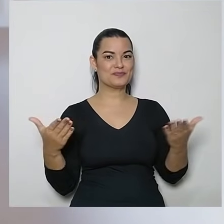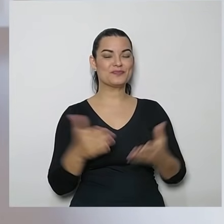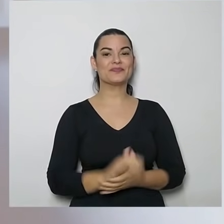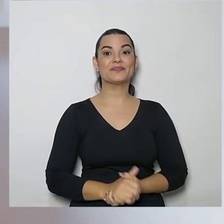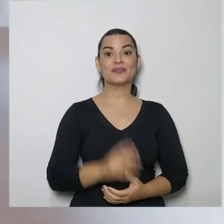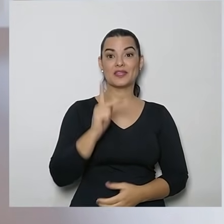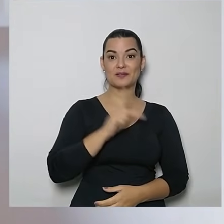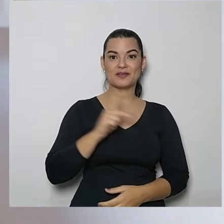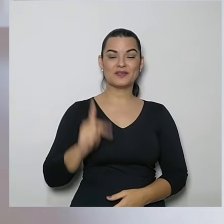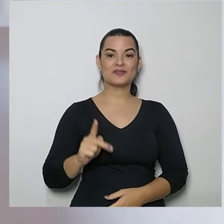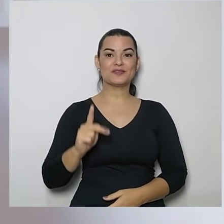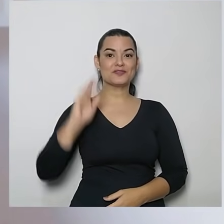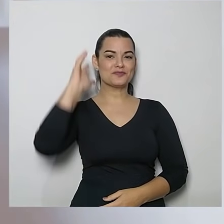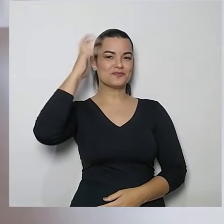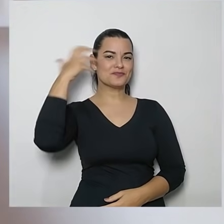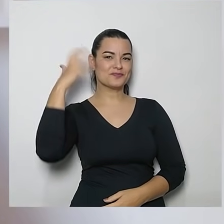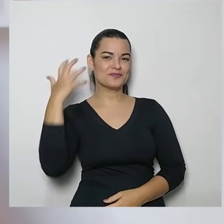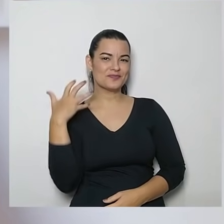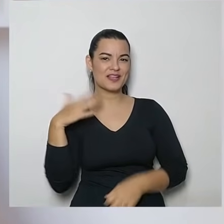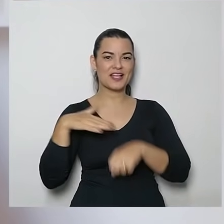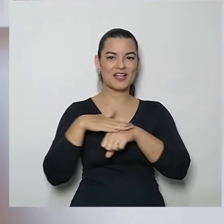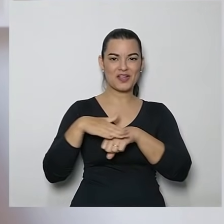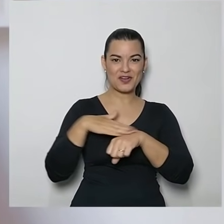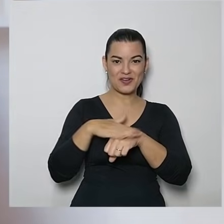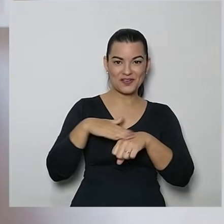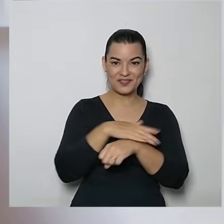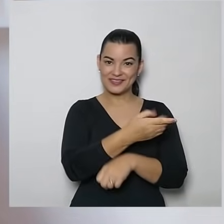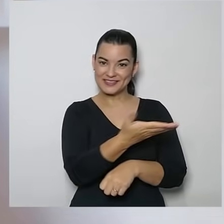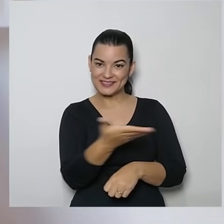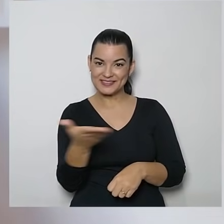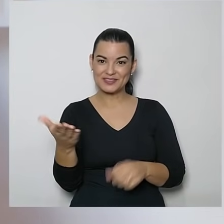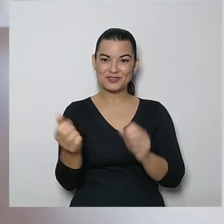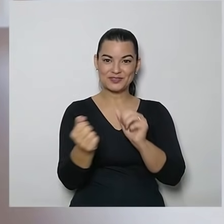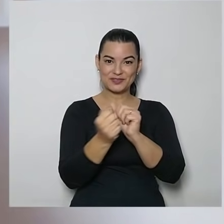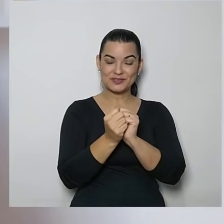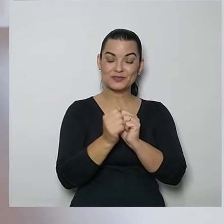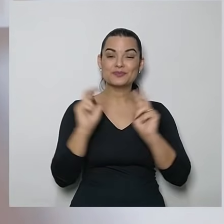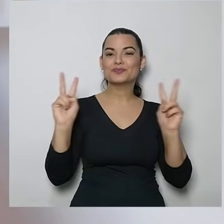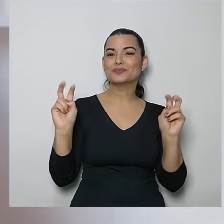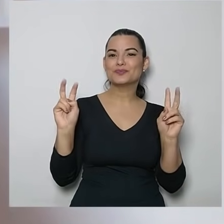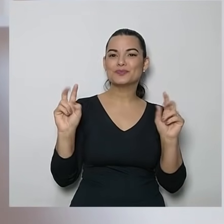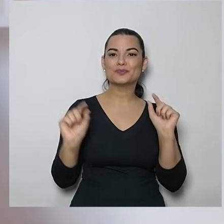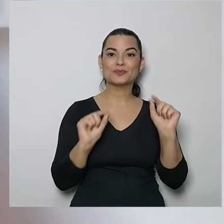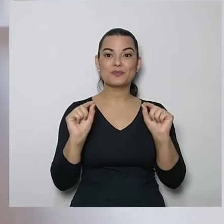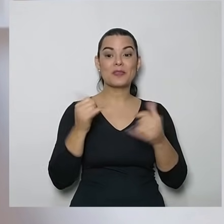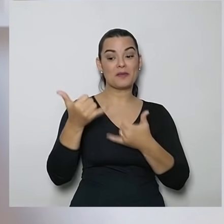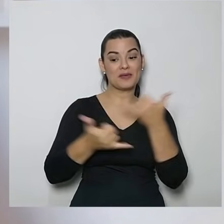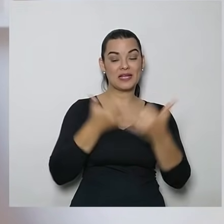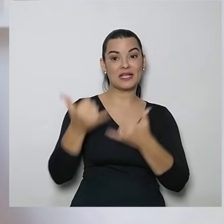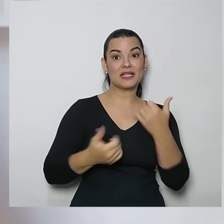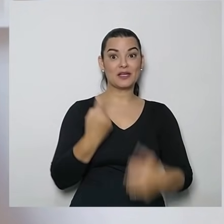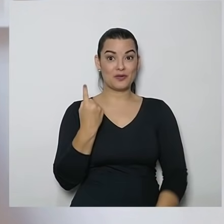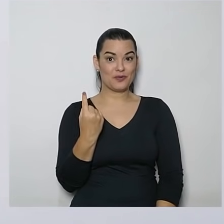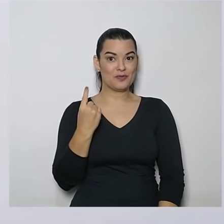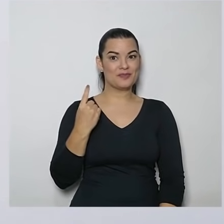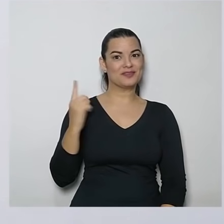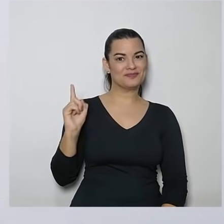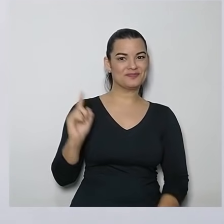Agora, a professora Raquel vai conversar um pouquinho com vocês sobre uma dessas